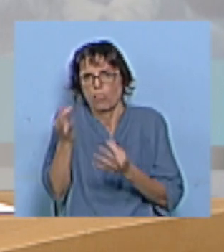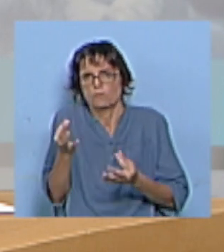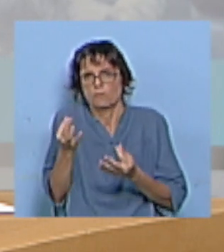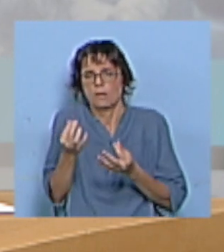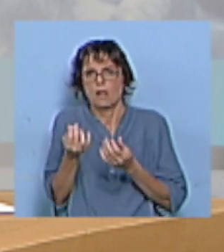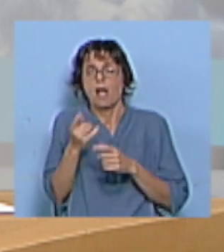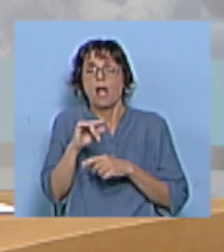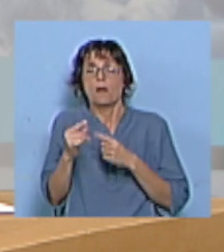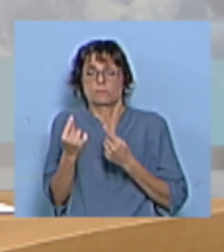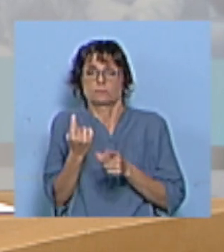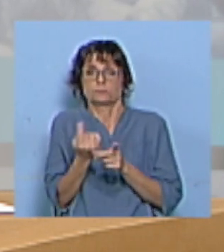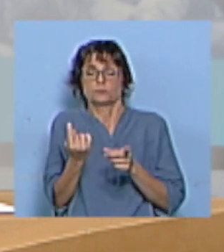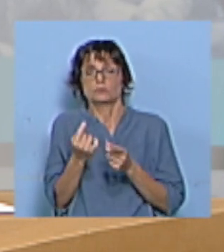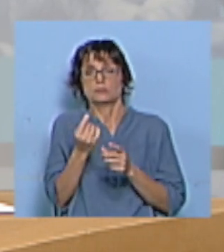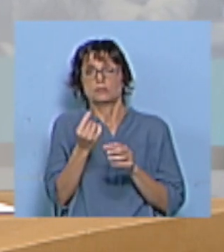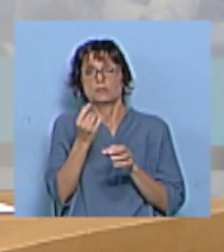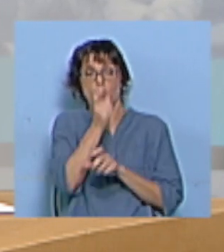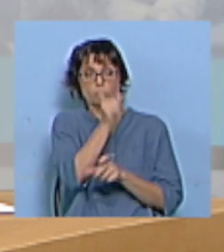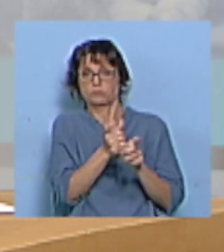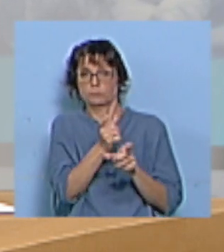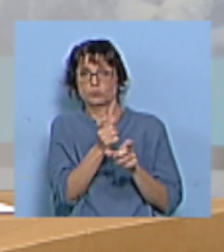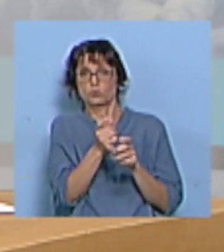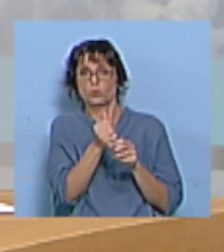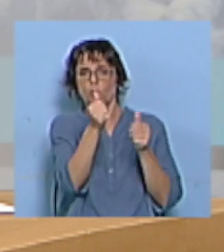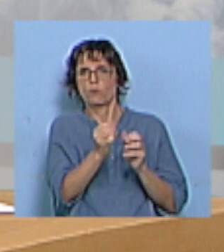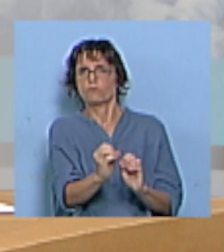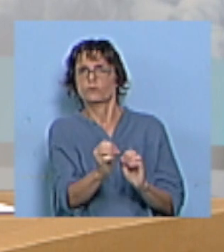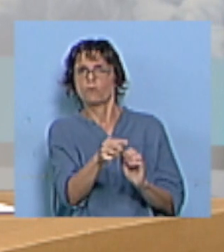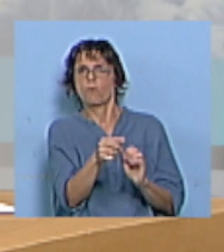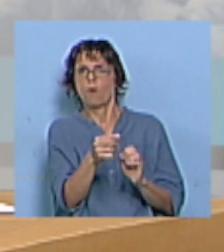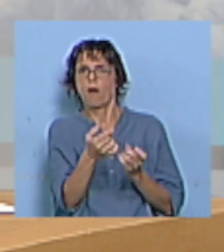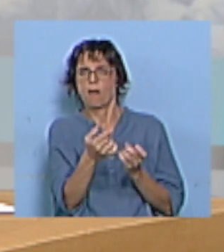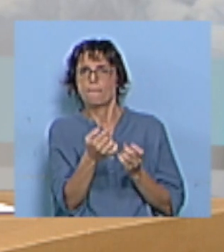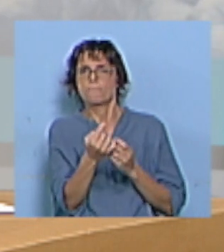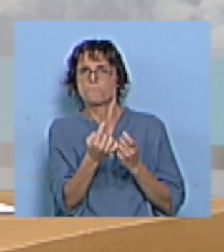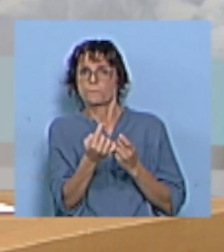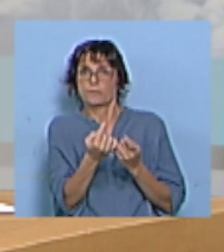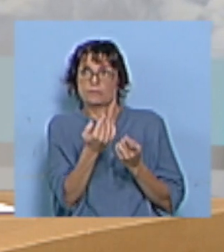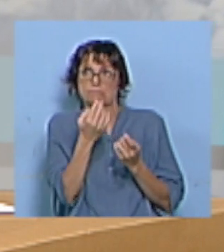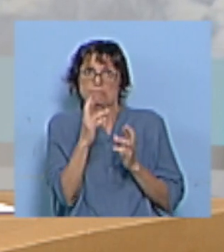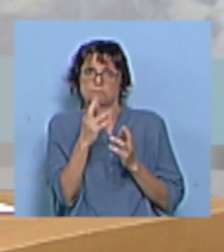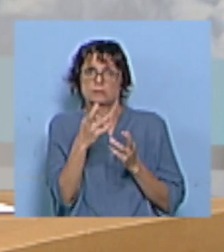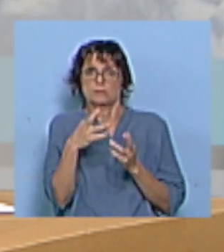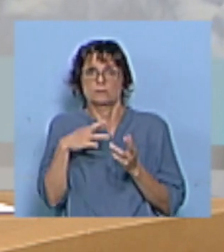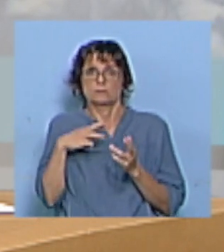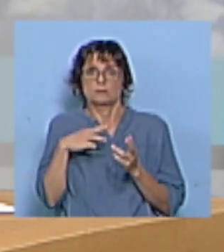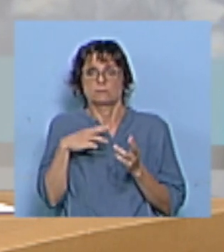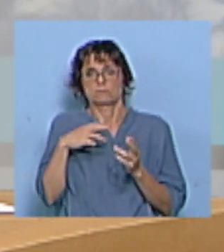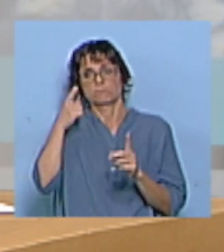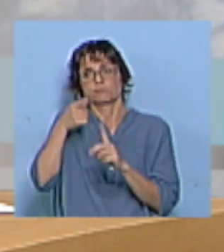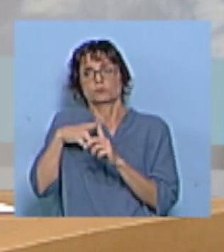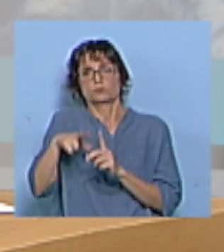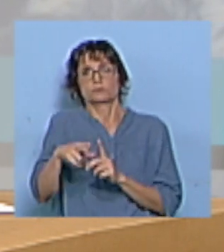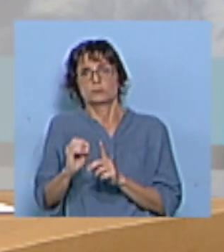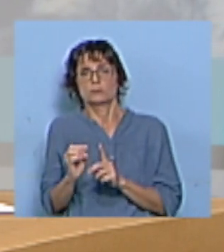não qualificada até seria bom que não fosse para portugueses, porque nós, infelizmente, é